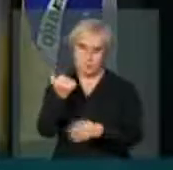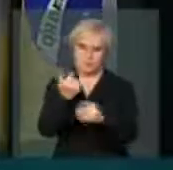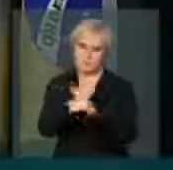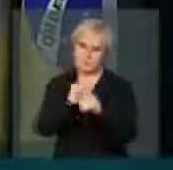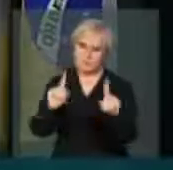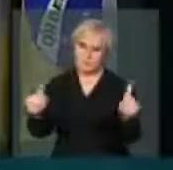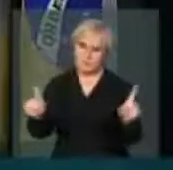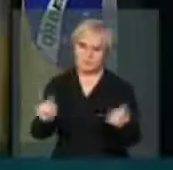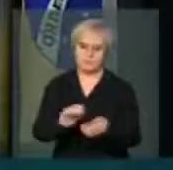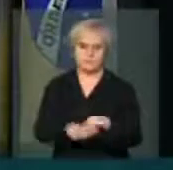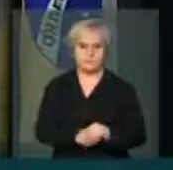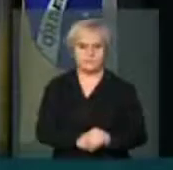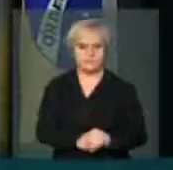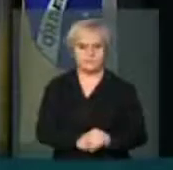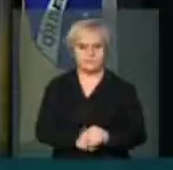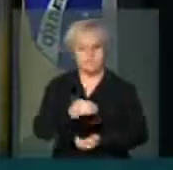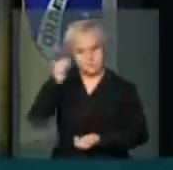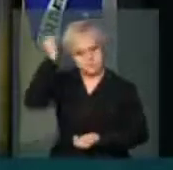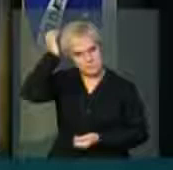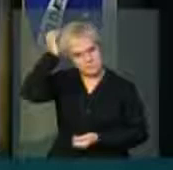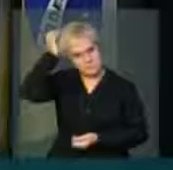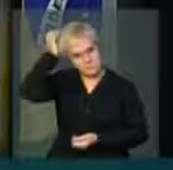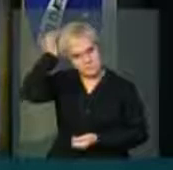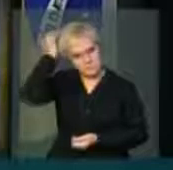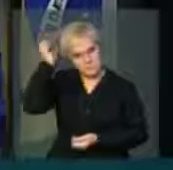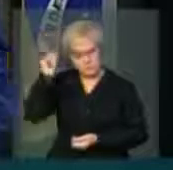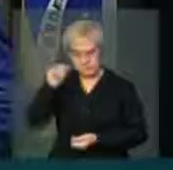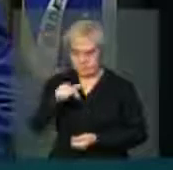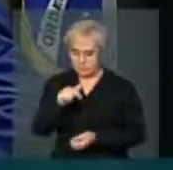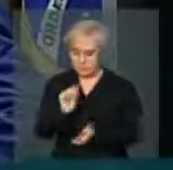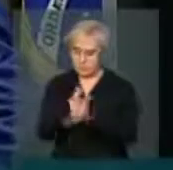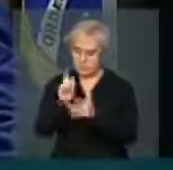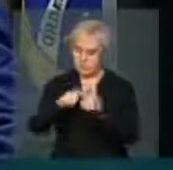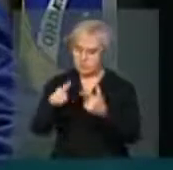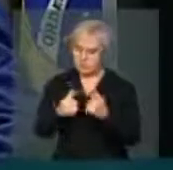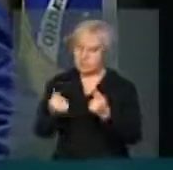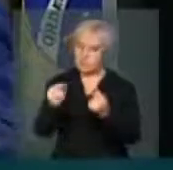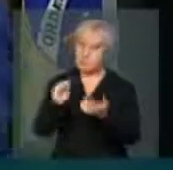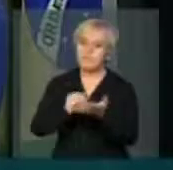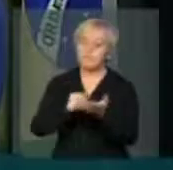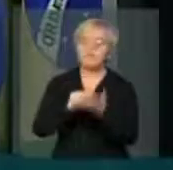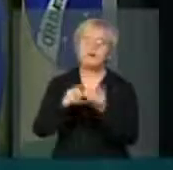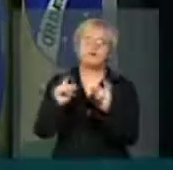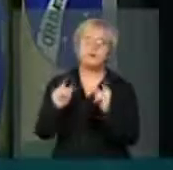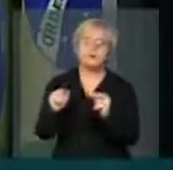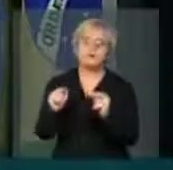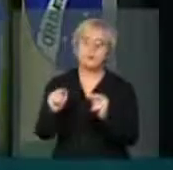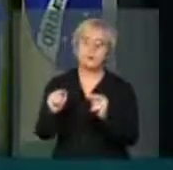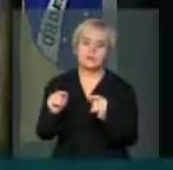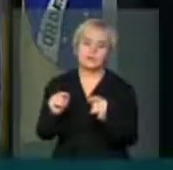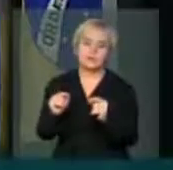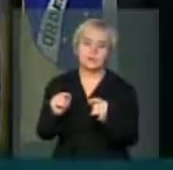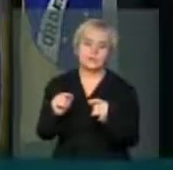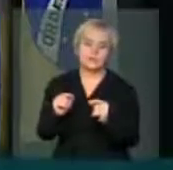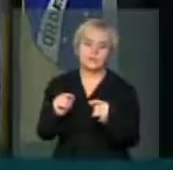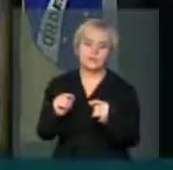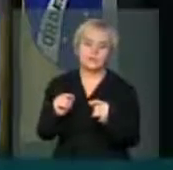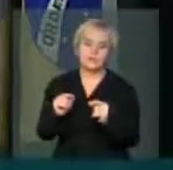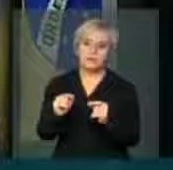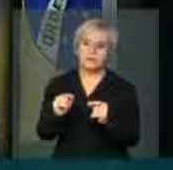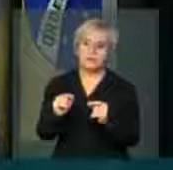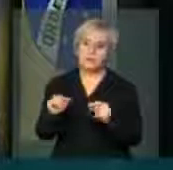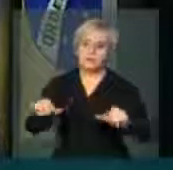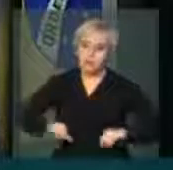Quero que dê certo, porque quem mais sofre nessas crises é justamente a parte mais pobre da